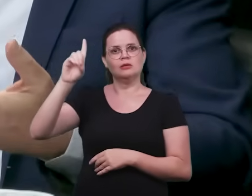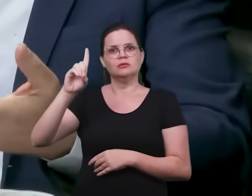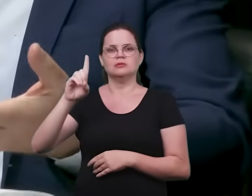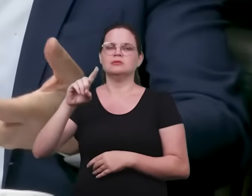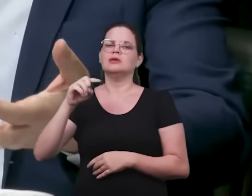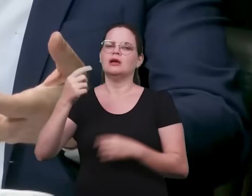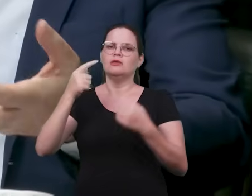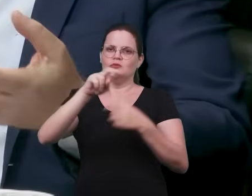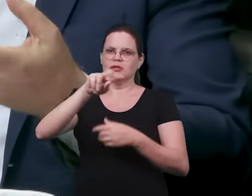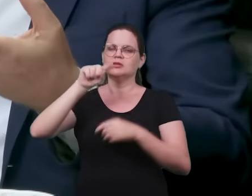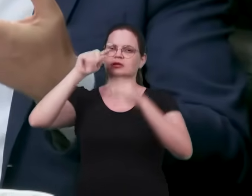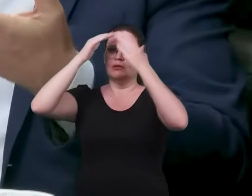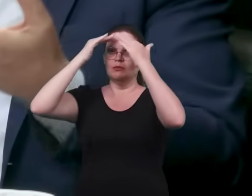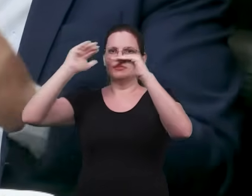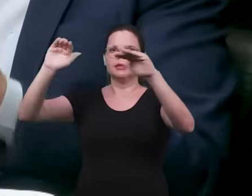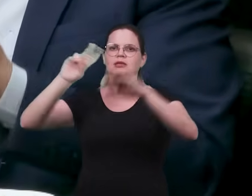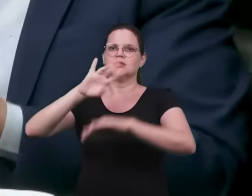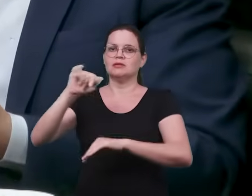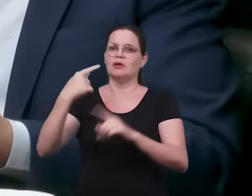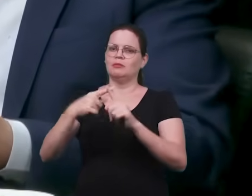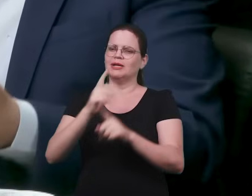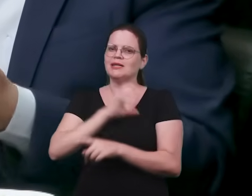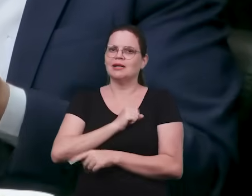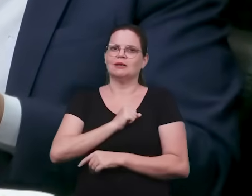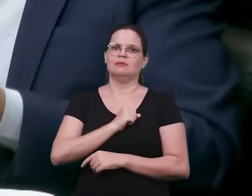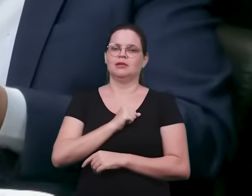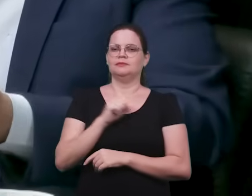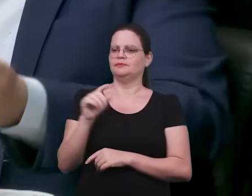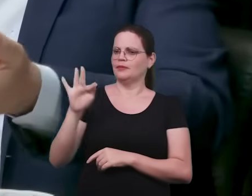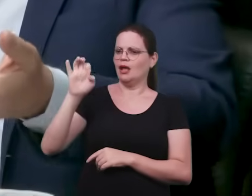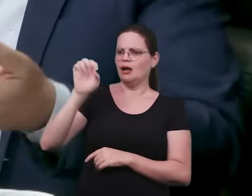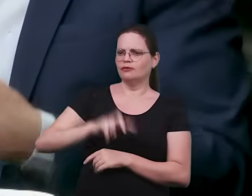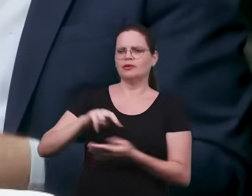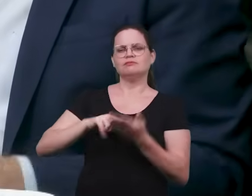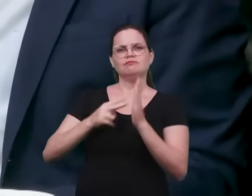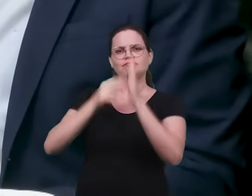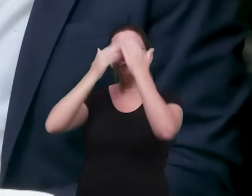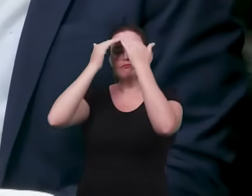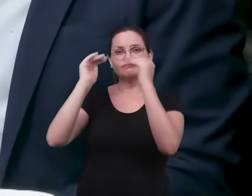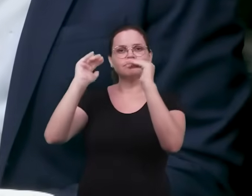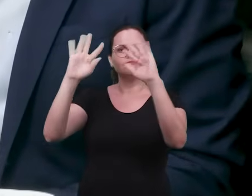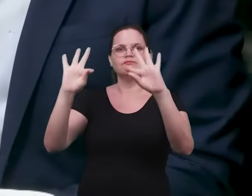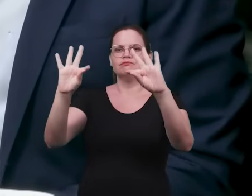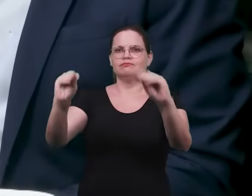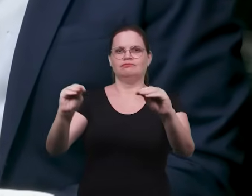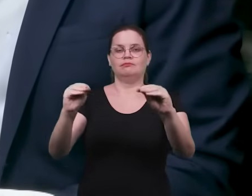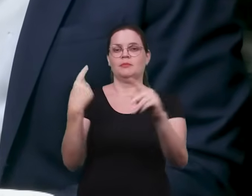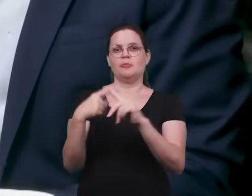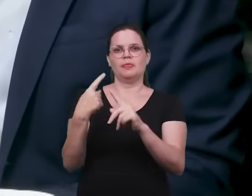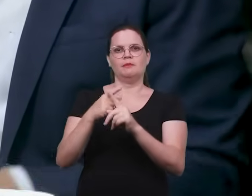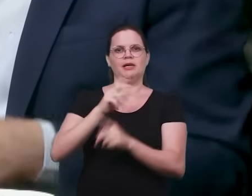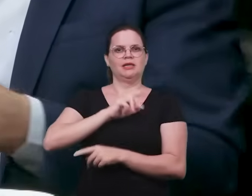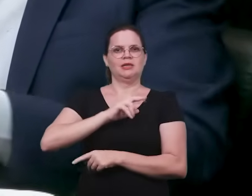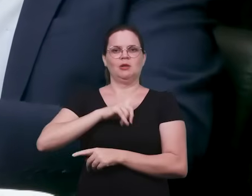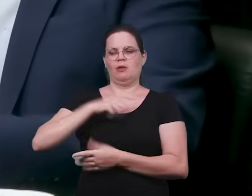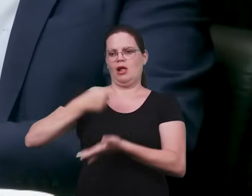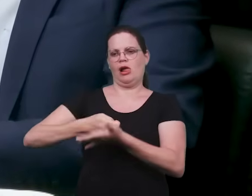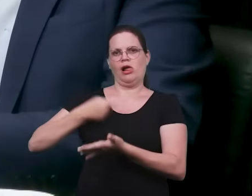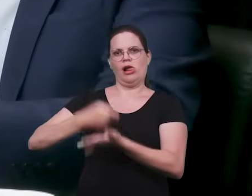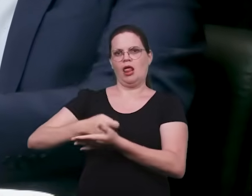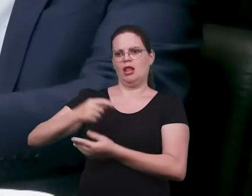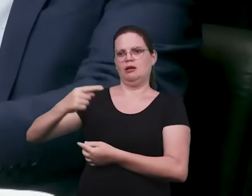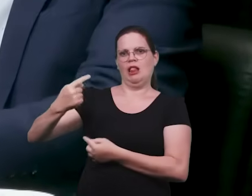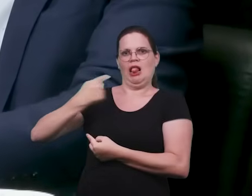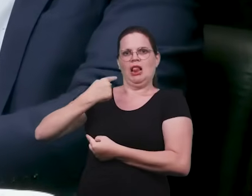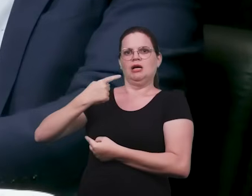essa obediência, é essa a fé, né? A fé é esta obediência, não por uma